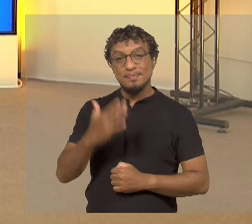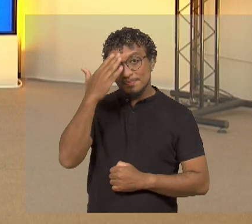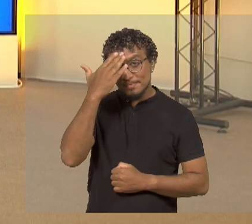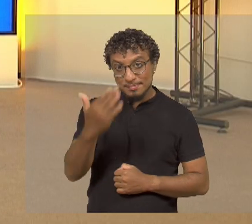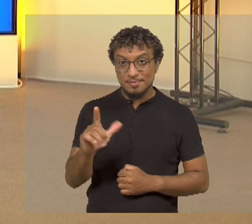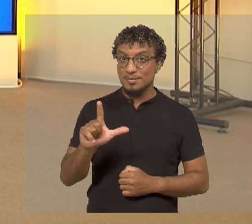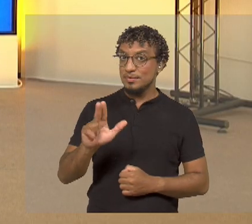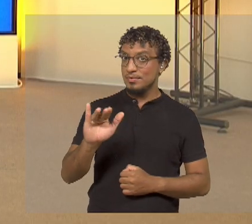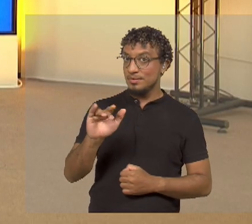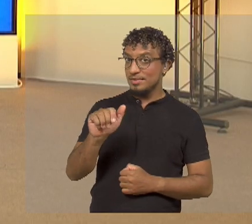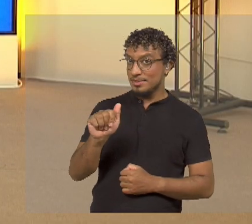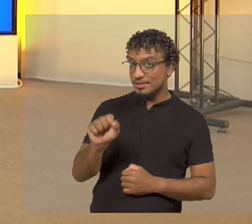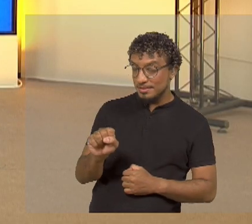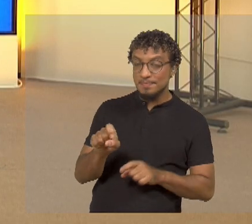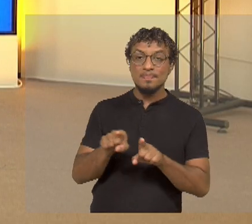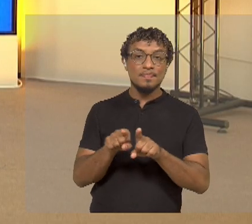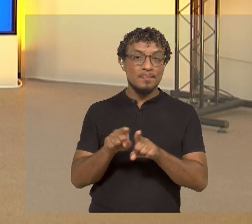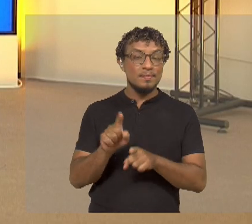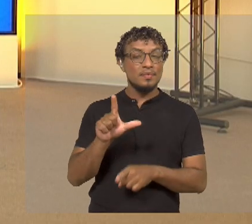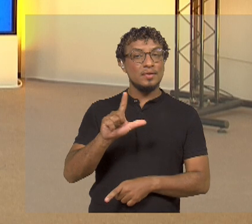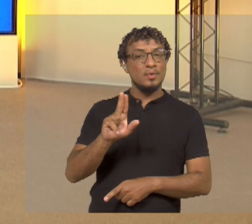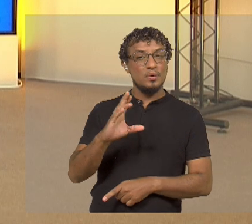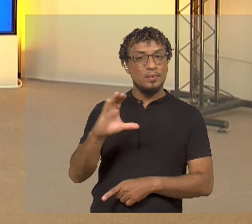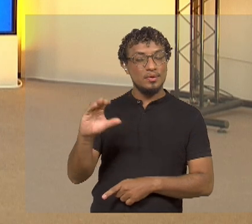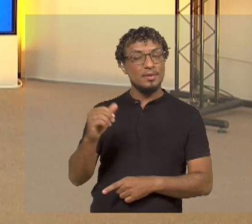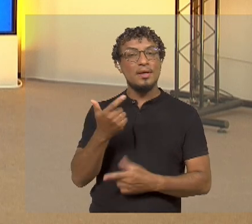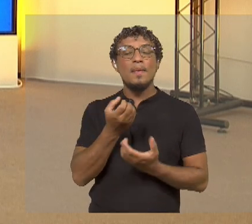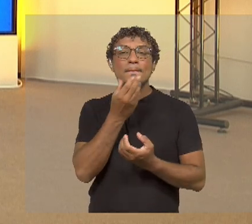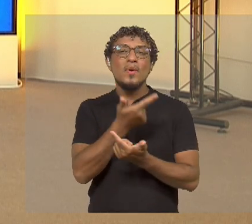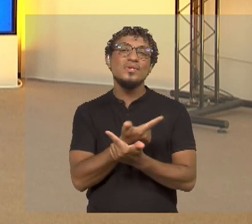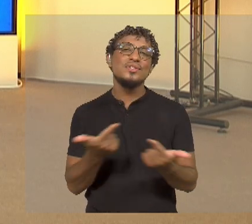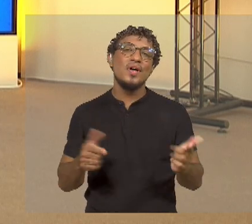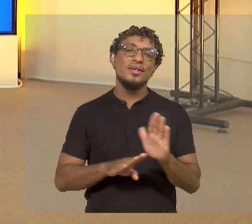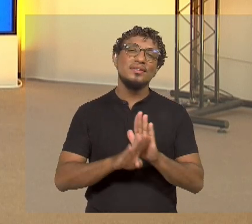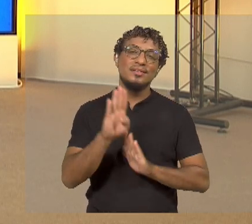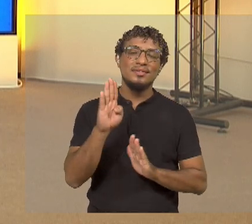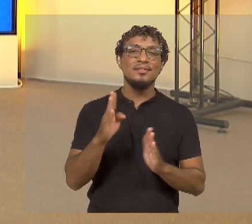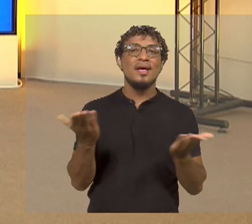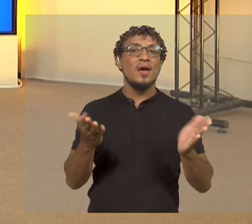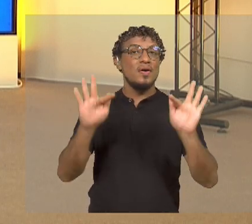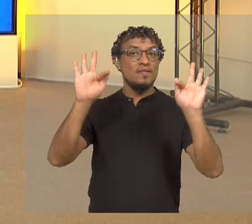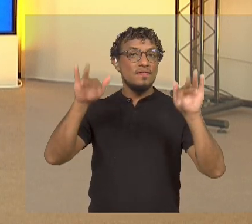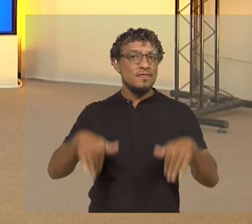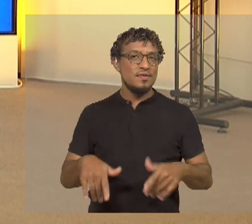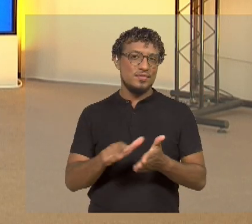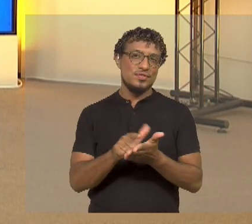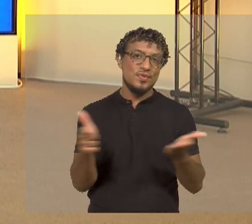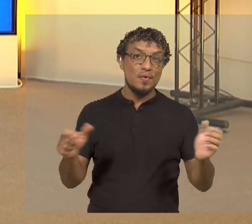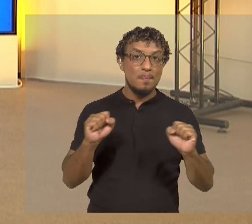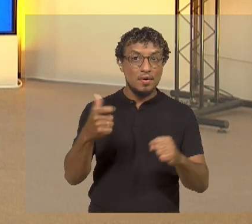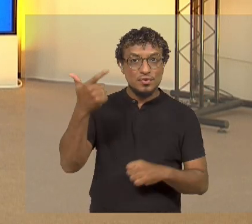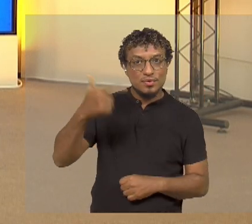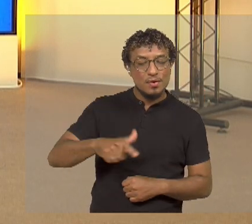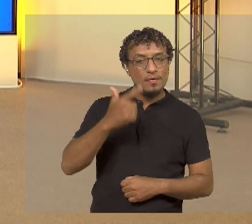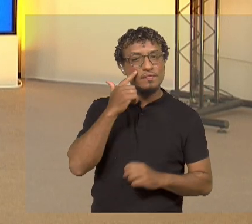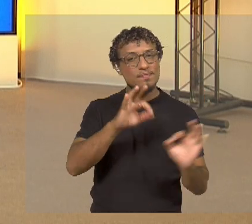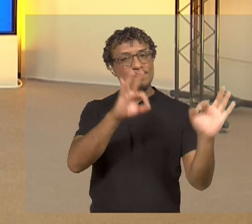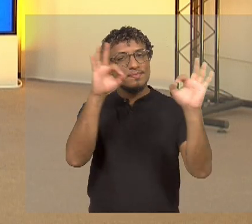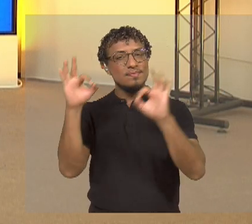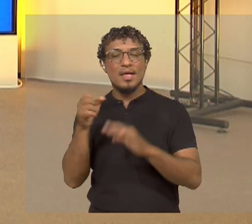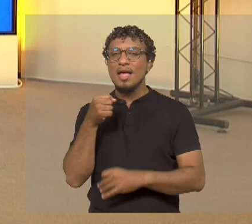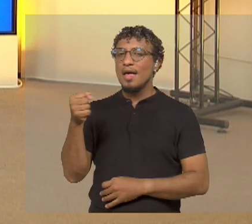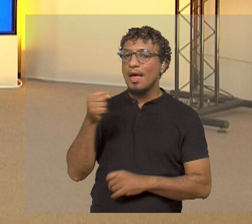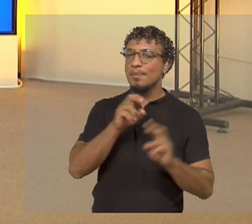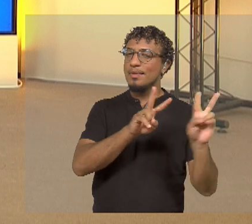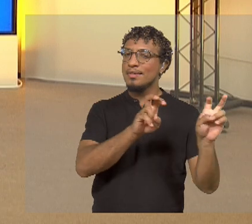Obrigada, Luísa. Obrigada também ao Luca Truta. Boa sorte. E o nosso telejornal termina por aqui, mas você pode rever nossas reportagens e entrevistas no